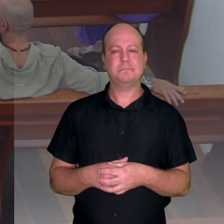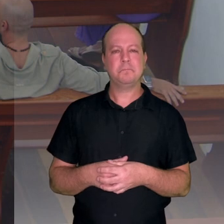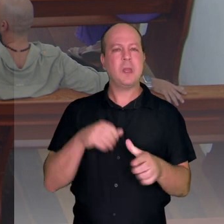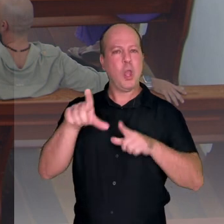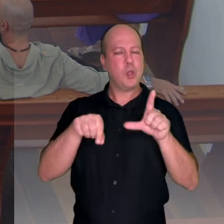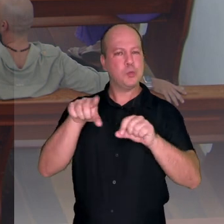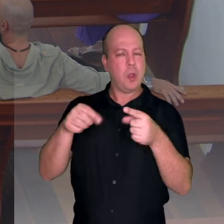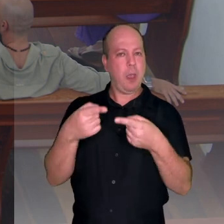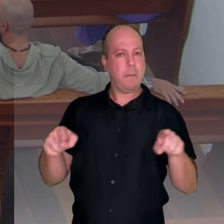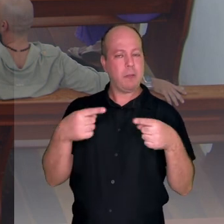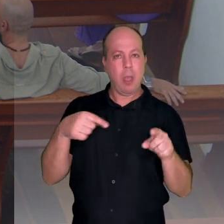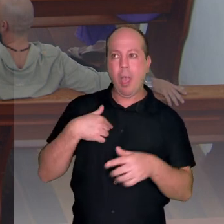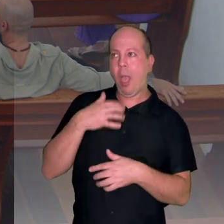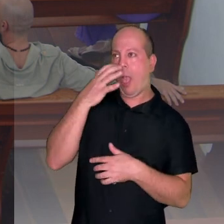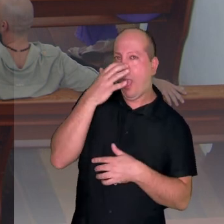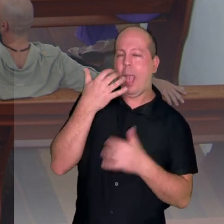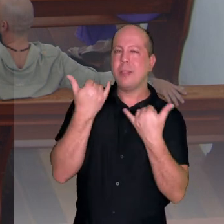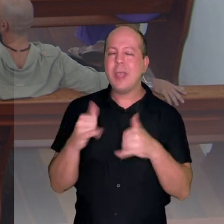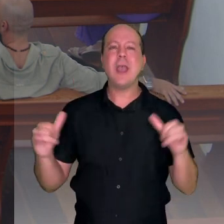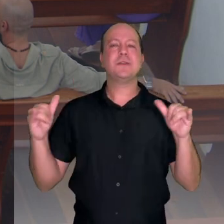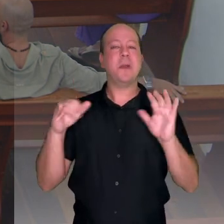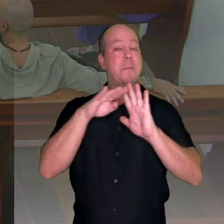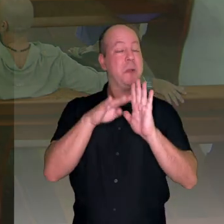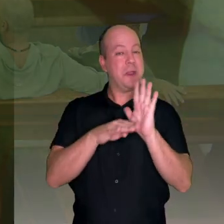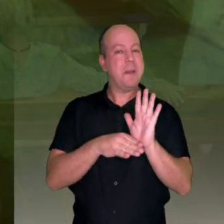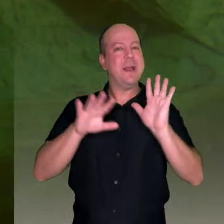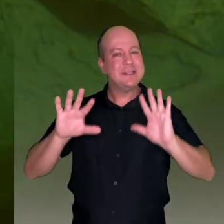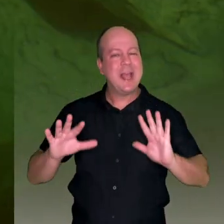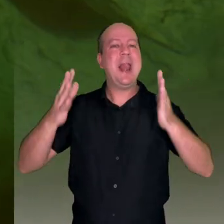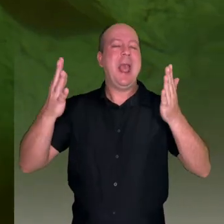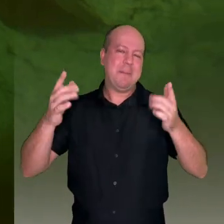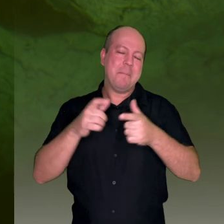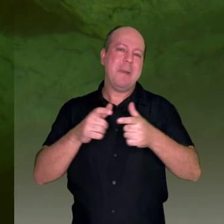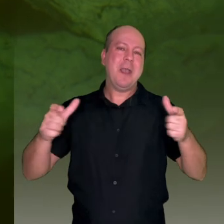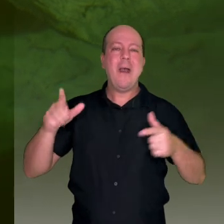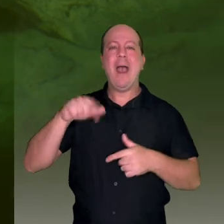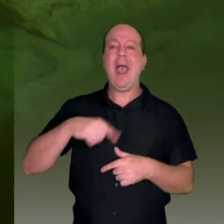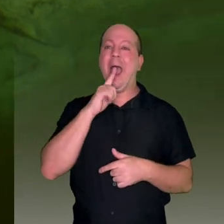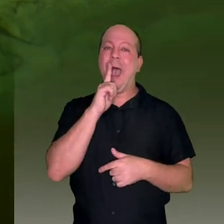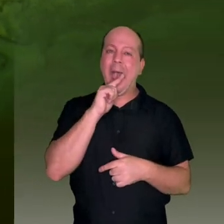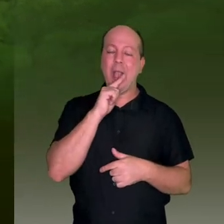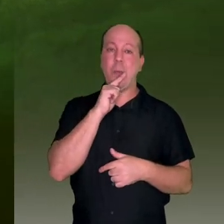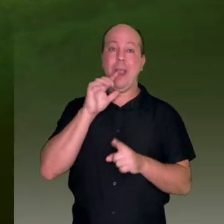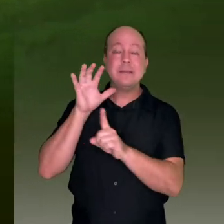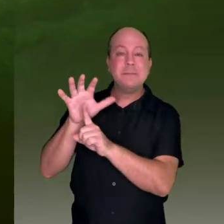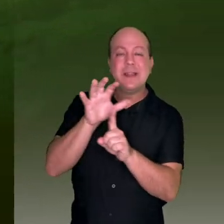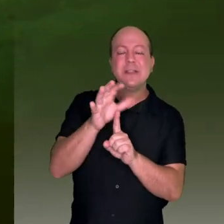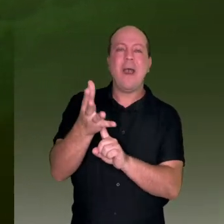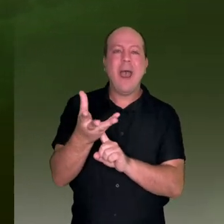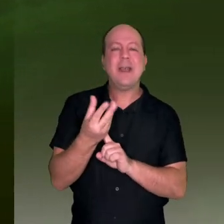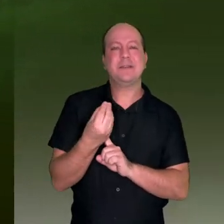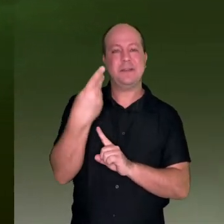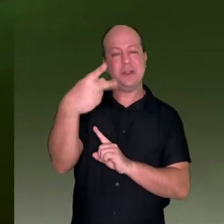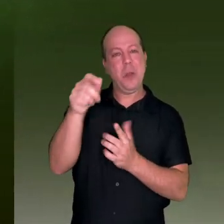Com sua mistura de repertórios contemplativos e enérgicos, esse programa celebra, em sua maior parte, a água como fonte de